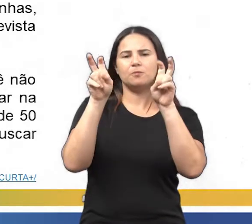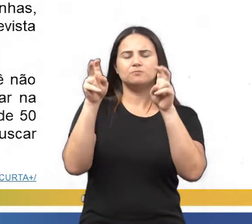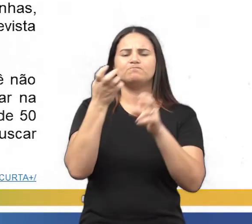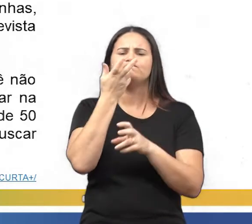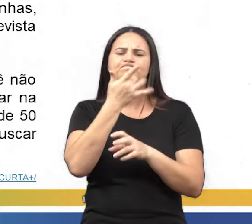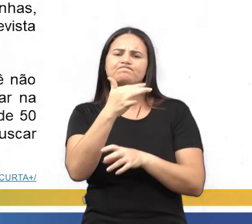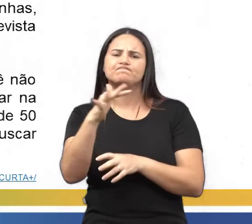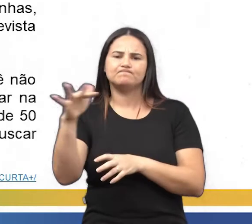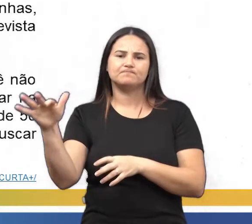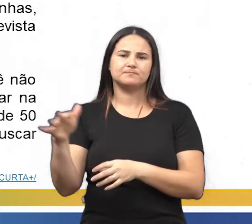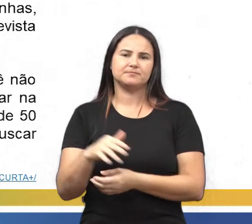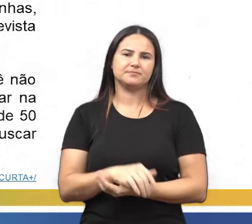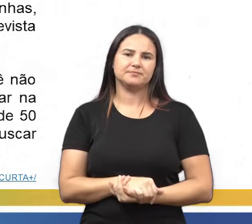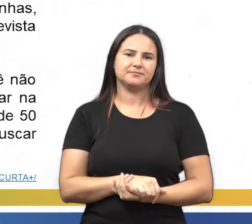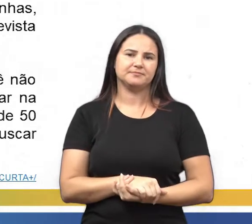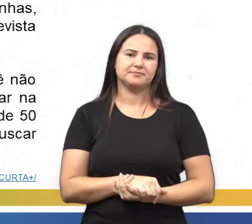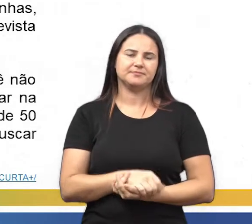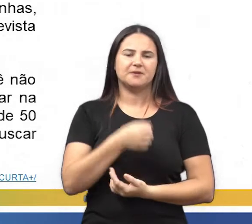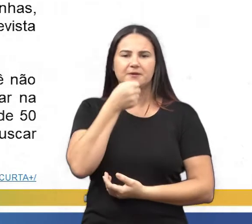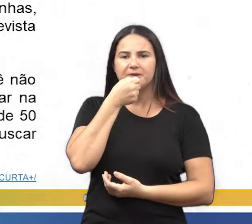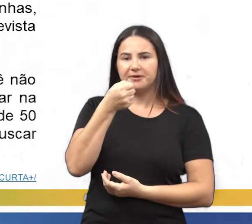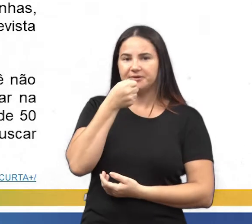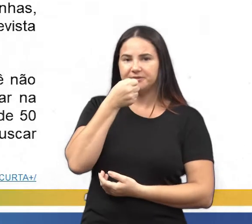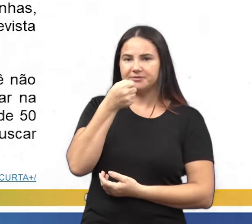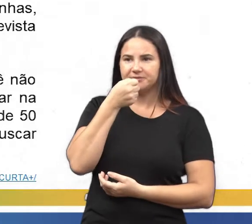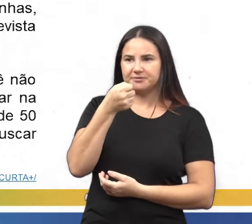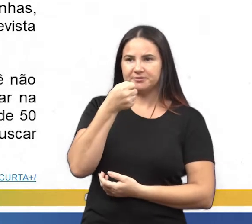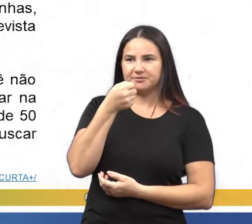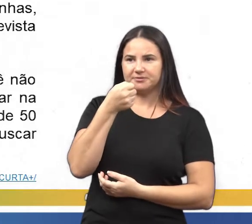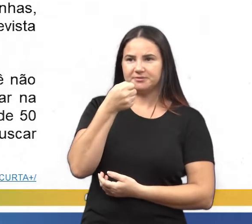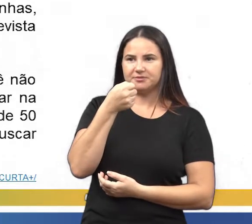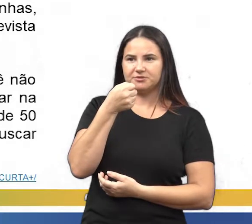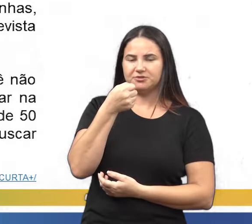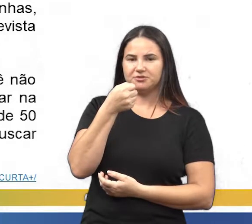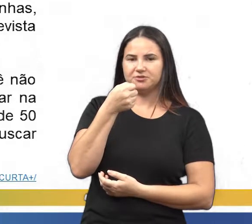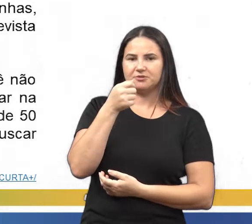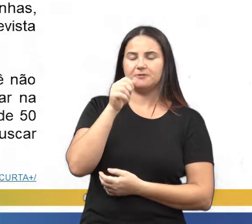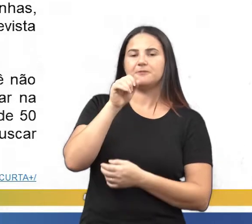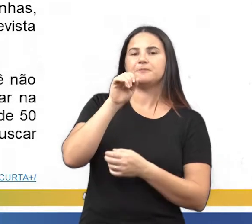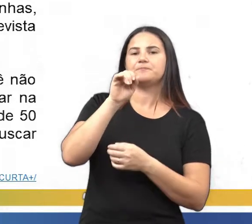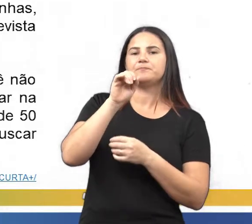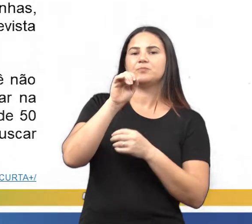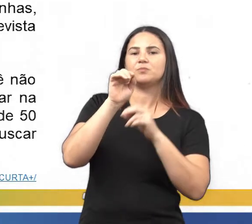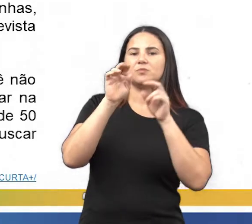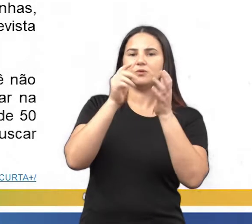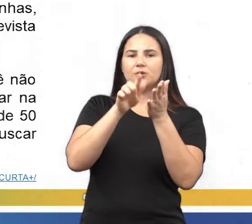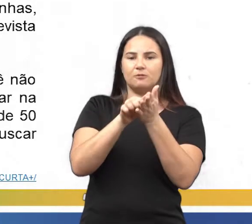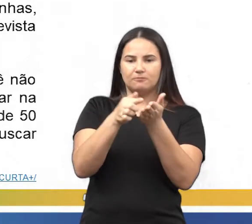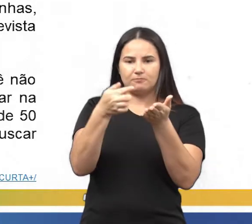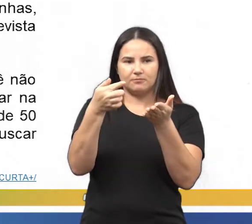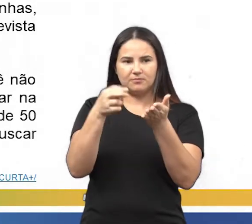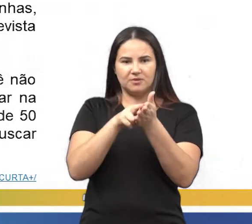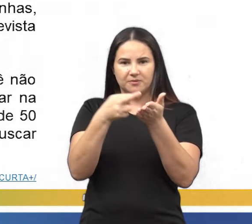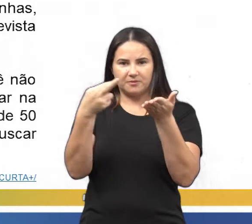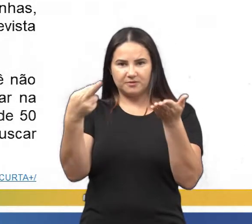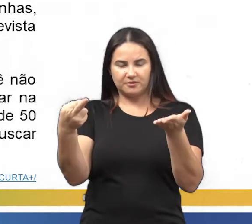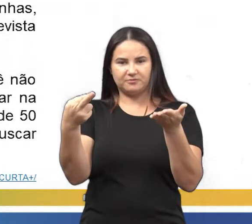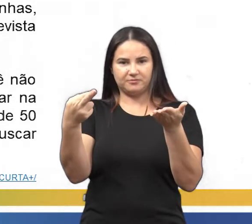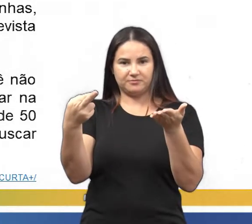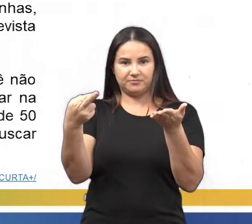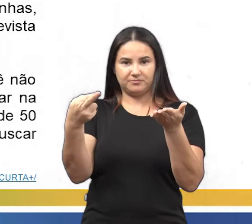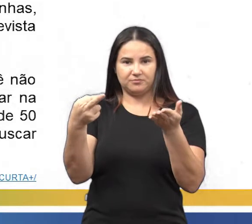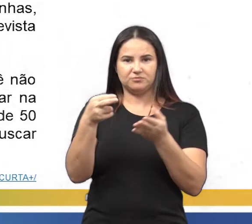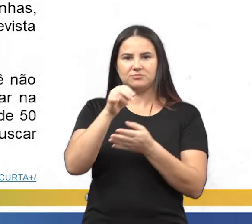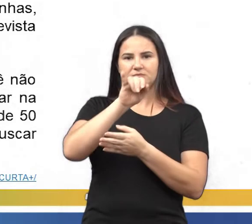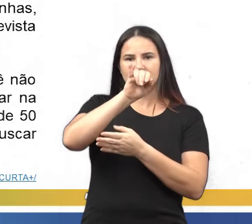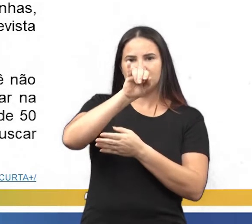né? Essa entrevista foi feita pela revista Isto É. Então, eu não vou ter o nome de uma pessoa aqui, é o nome da revista,